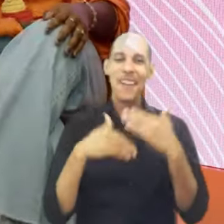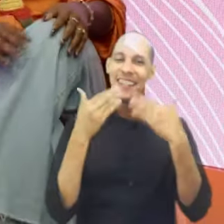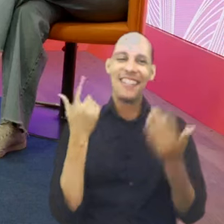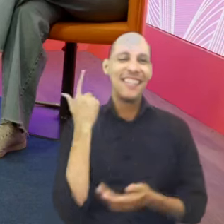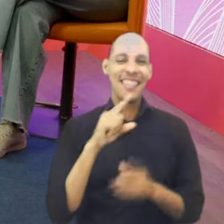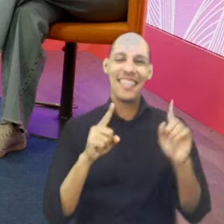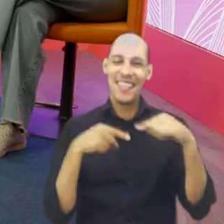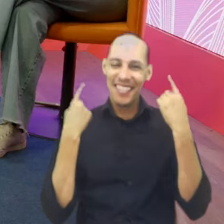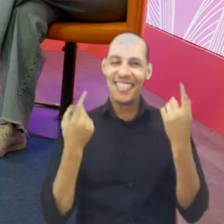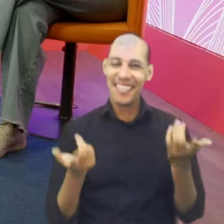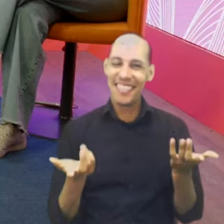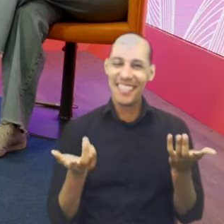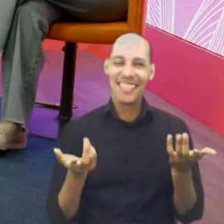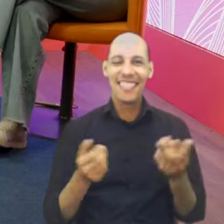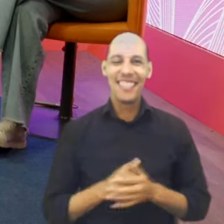crescer.